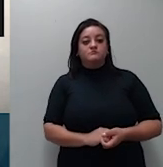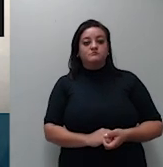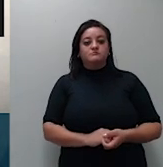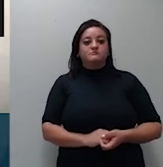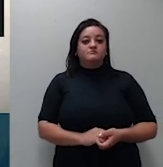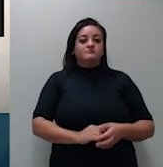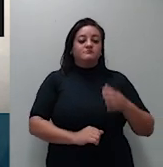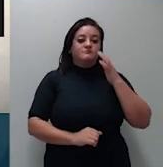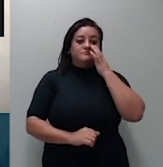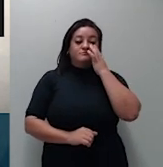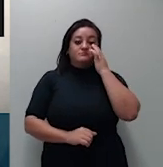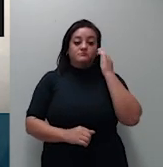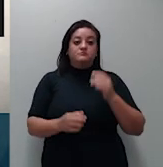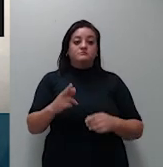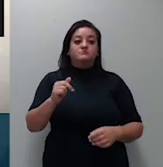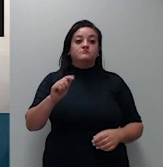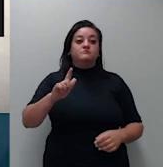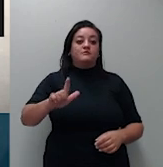Araújo